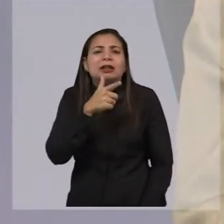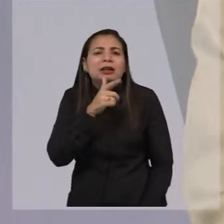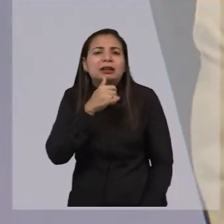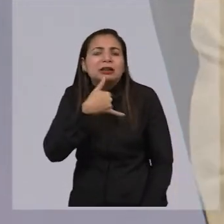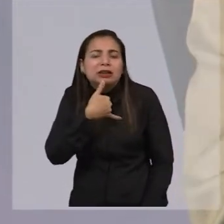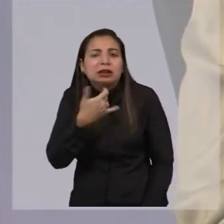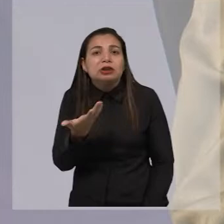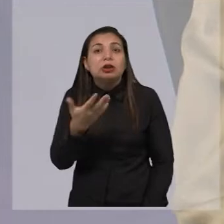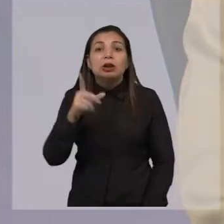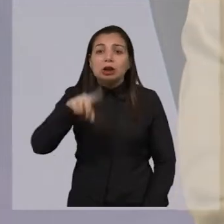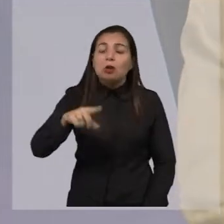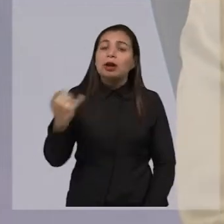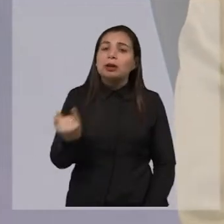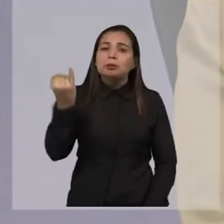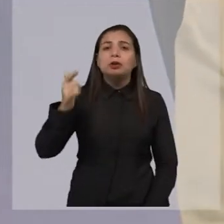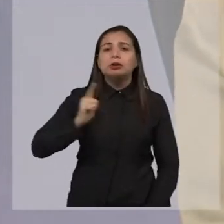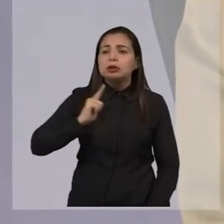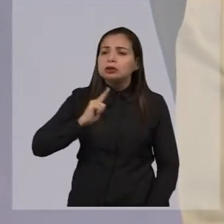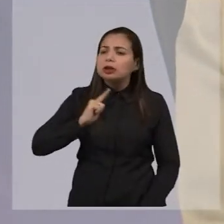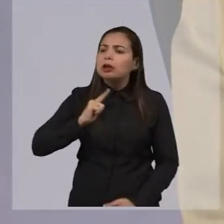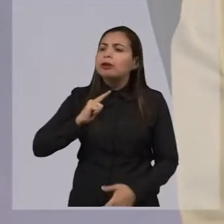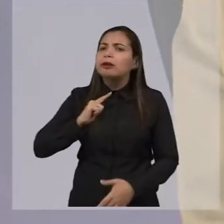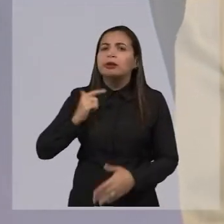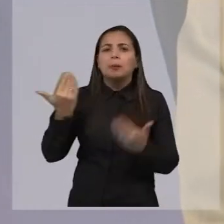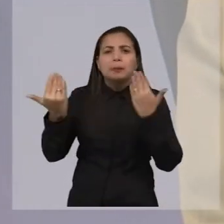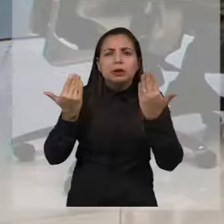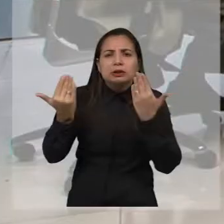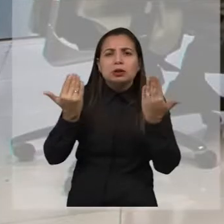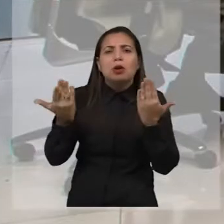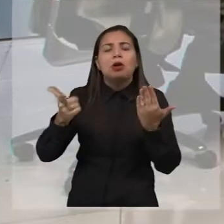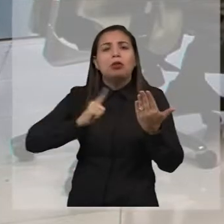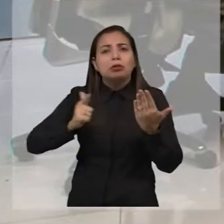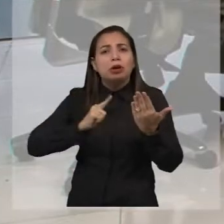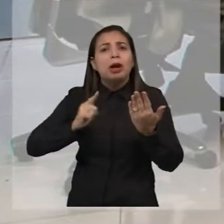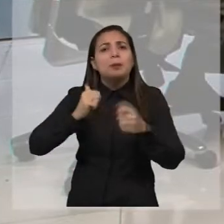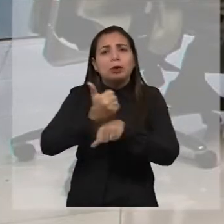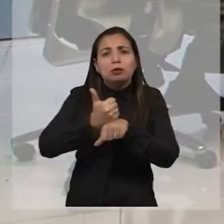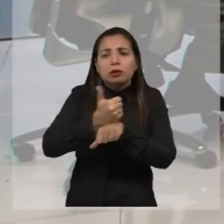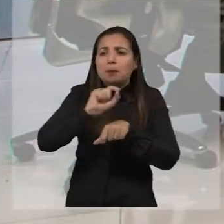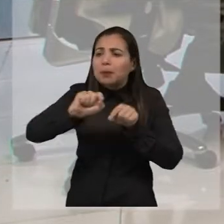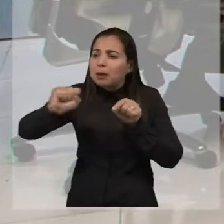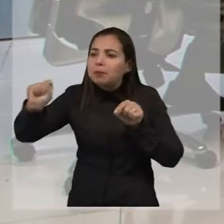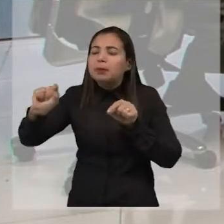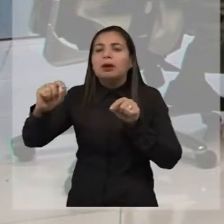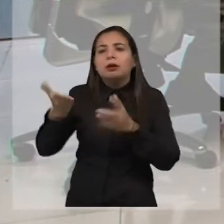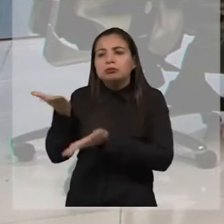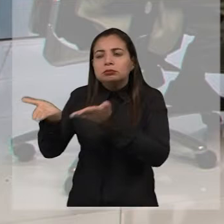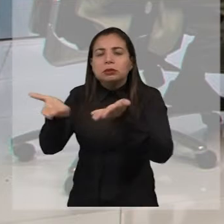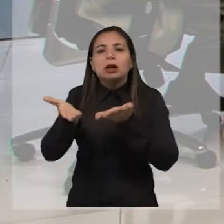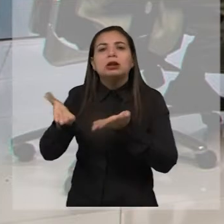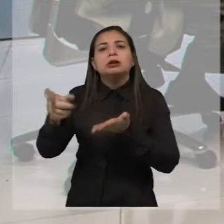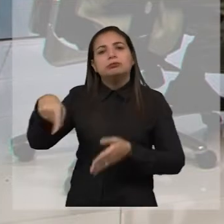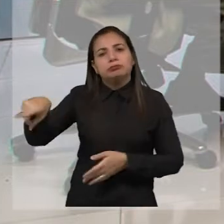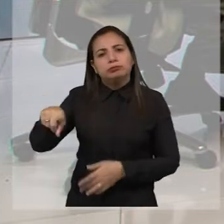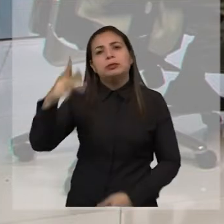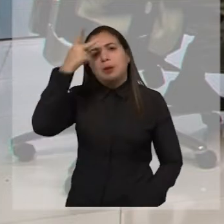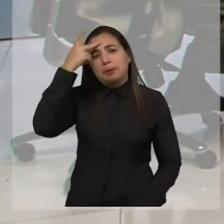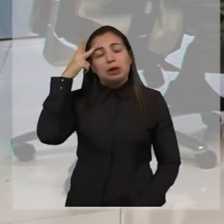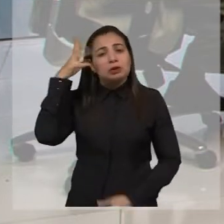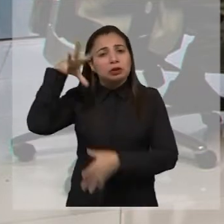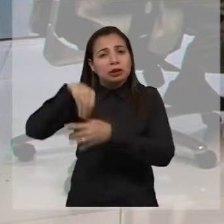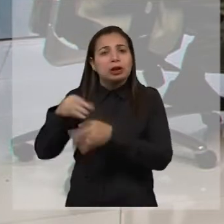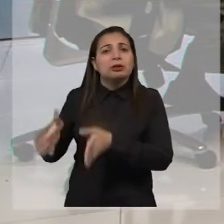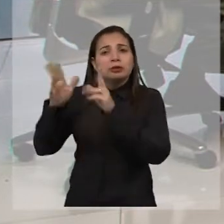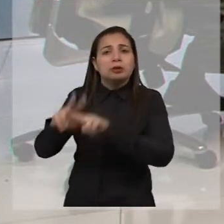trabalho psicológico para a pessoa, né, superar isso. Com os próprios profissionais que estão lá na ponta no dia a dia, porque, como eu disse...